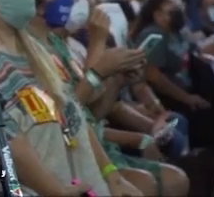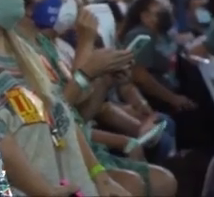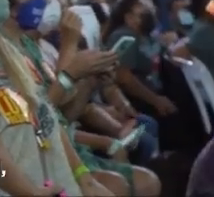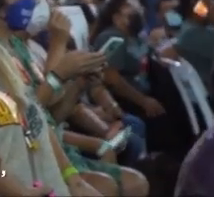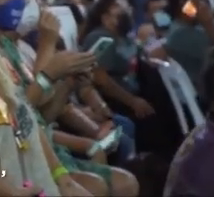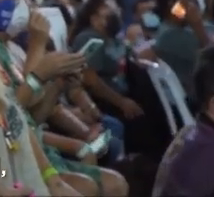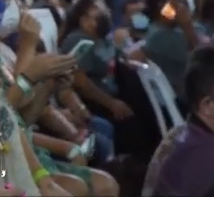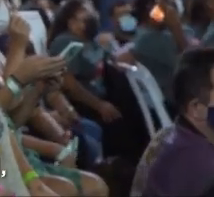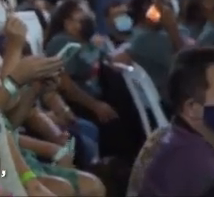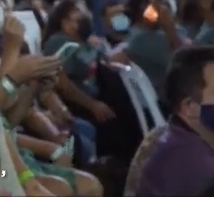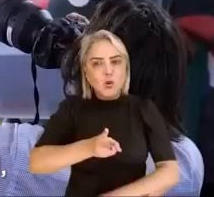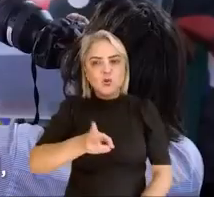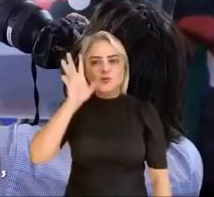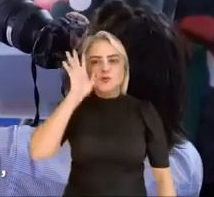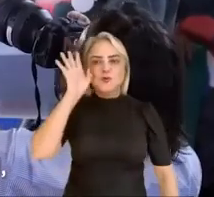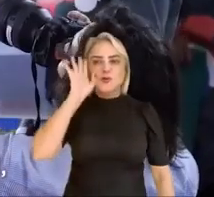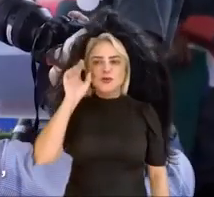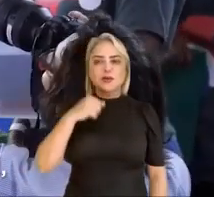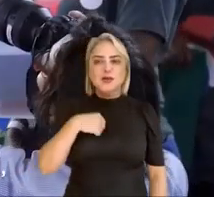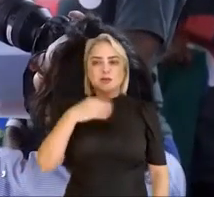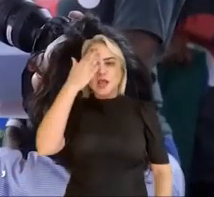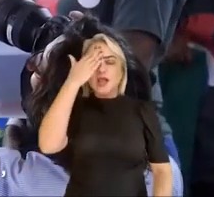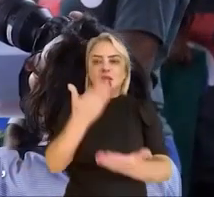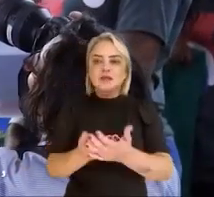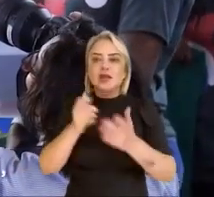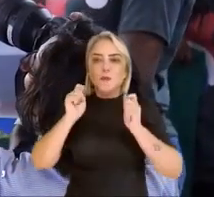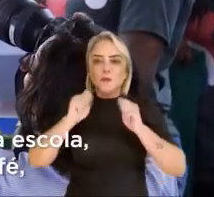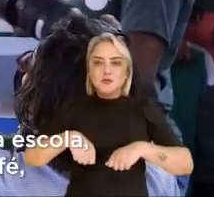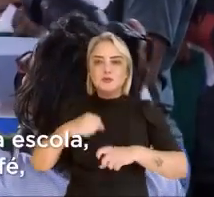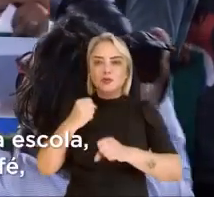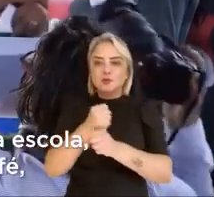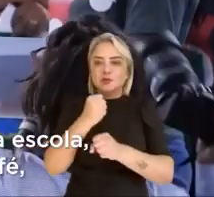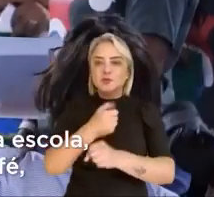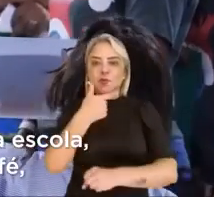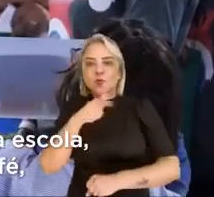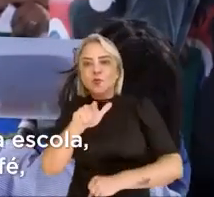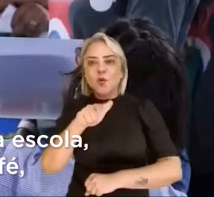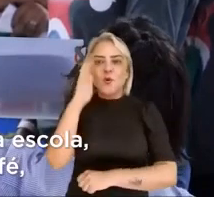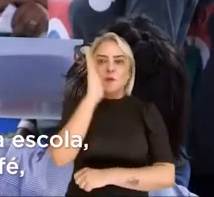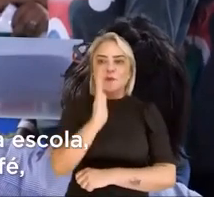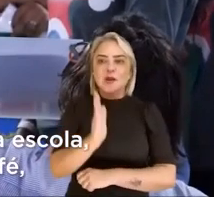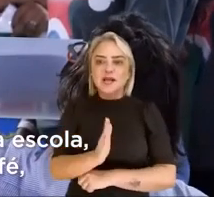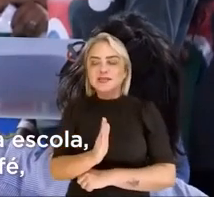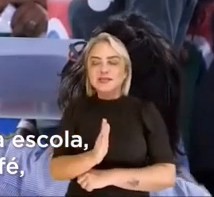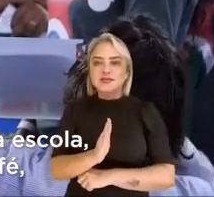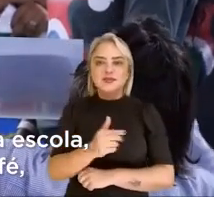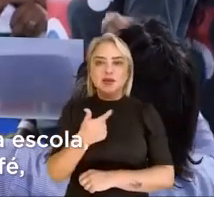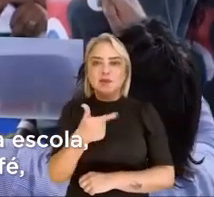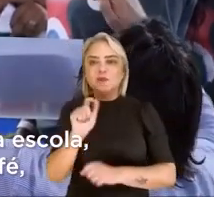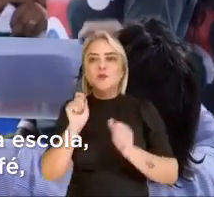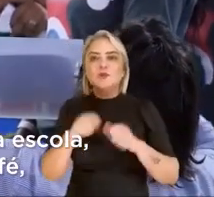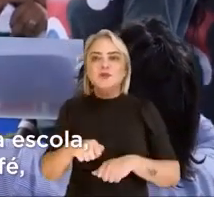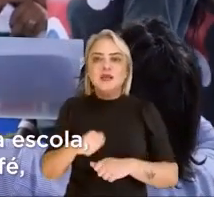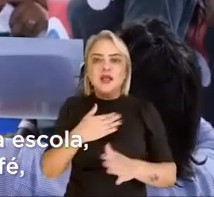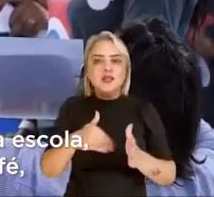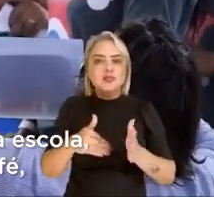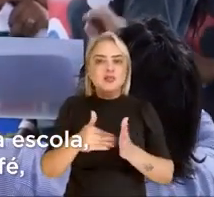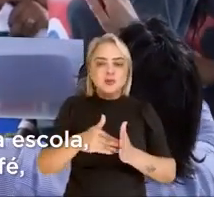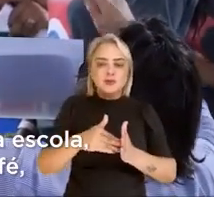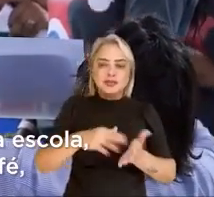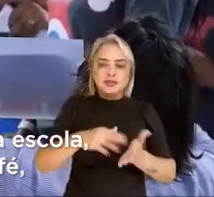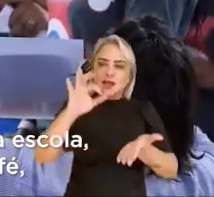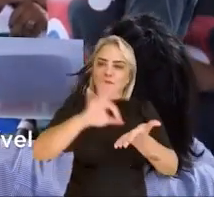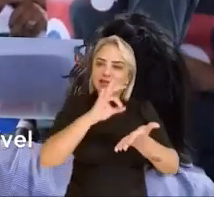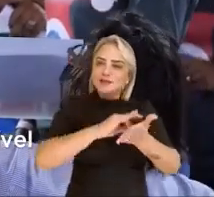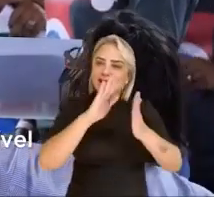idade continua acreditando que é possível construir um outro Brasil que é possível colocar todas as crianças na escola que é possível